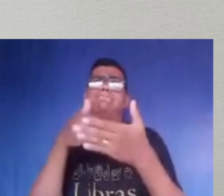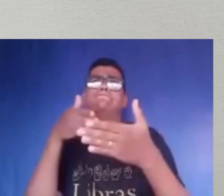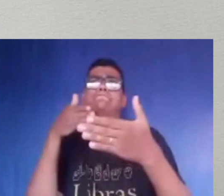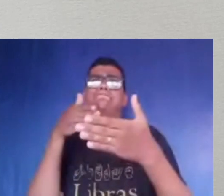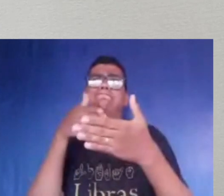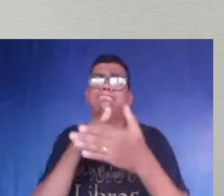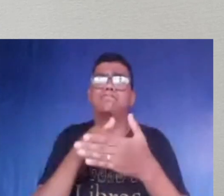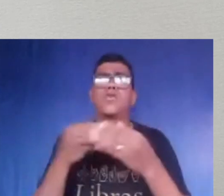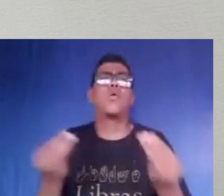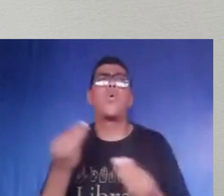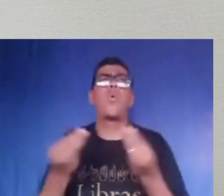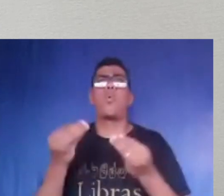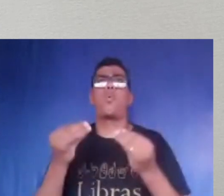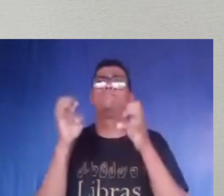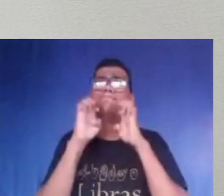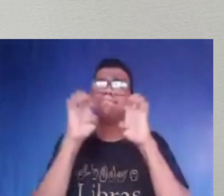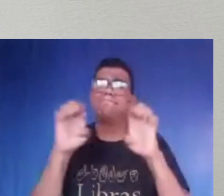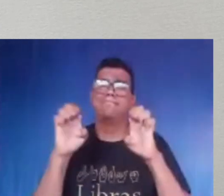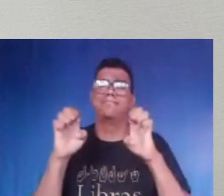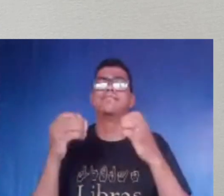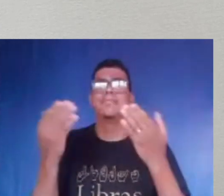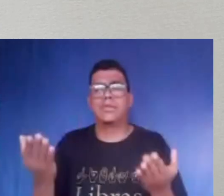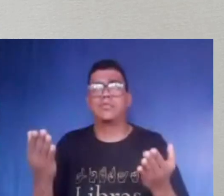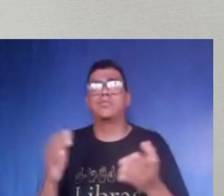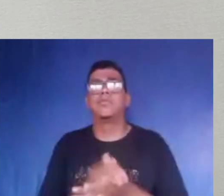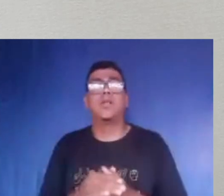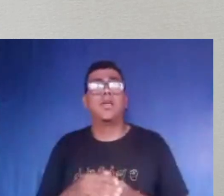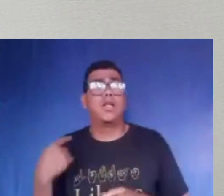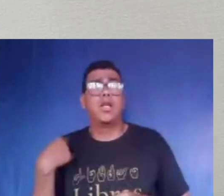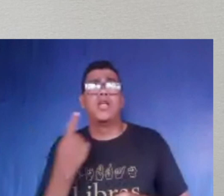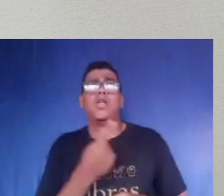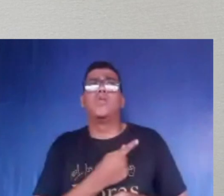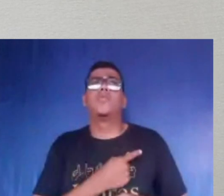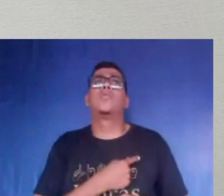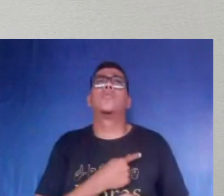vai lembrar, amados, do tripé que normalmente é missões mundiais,